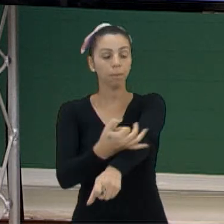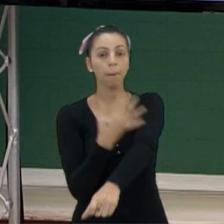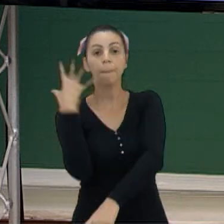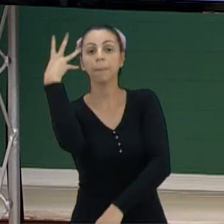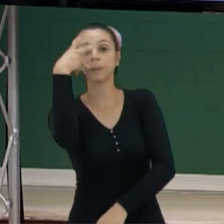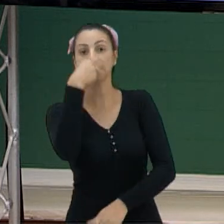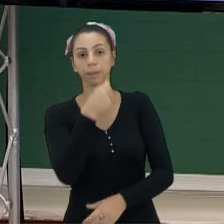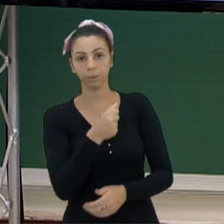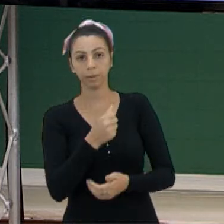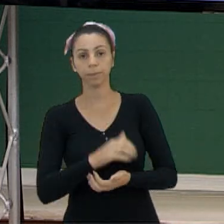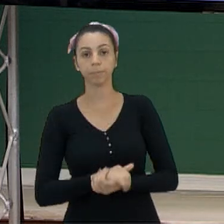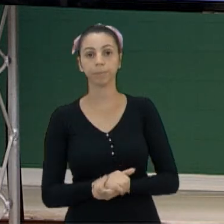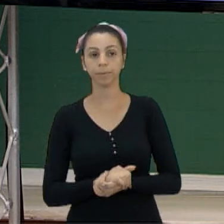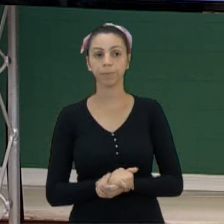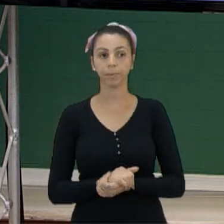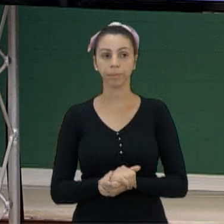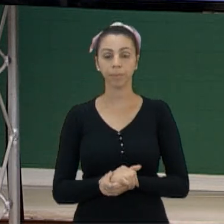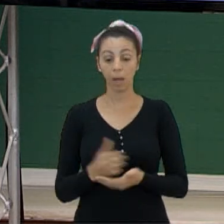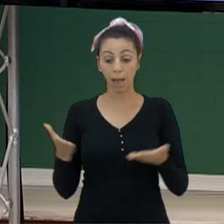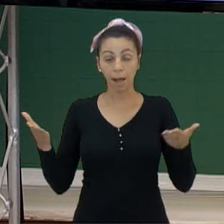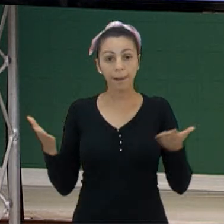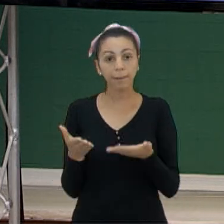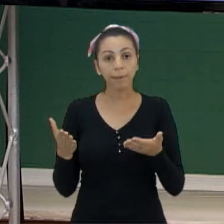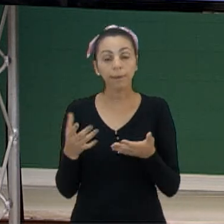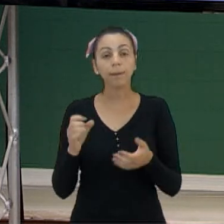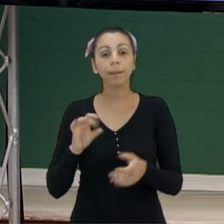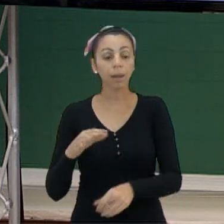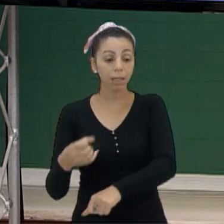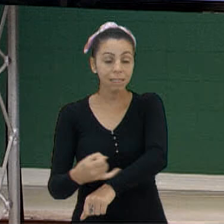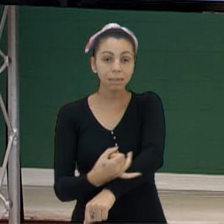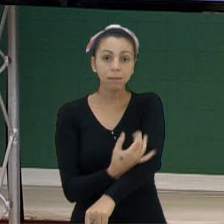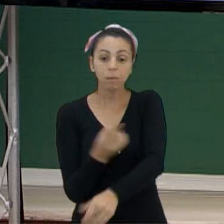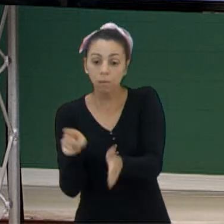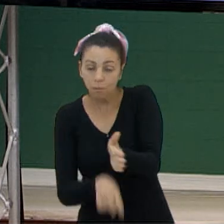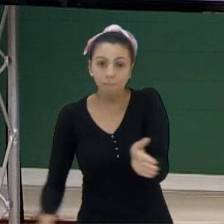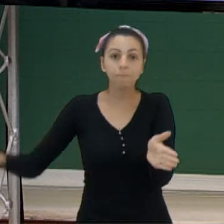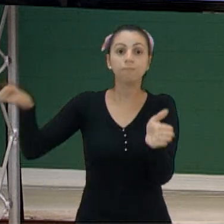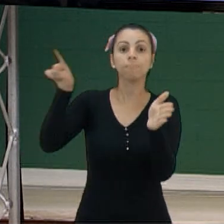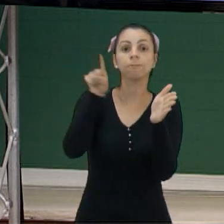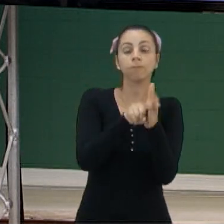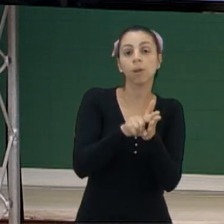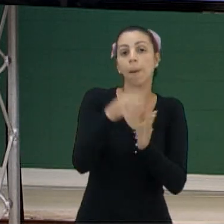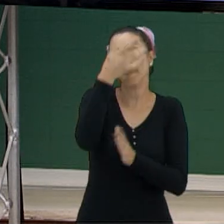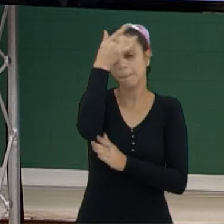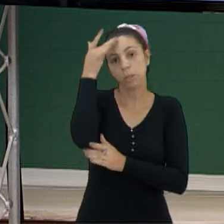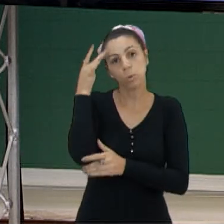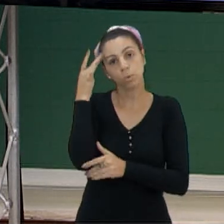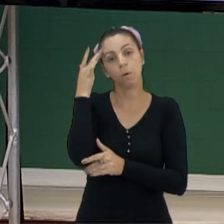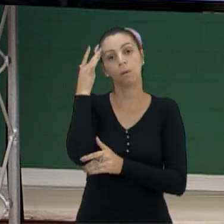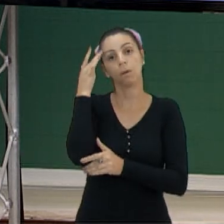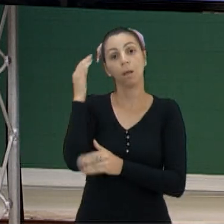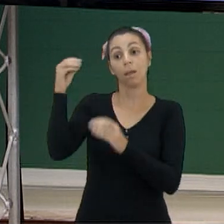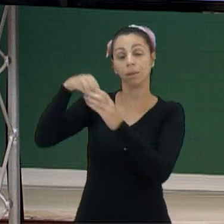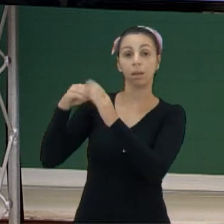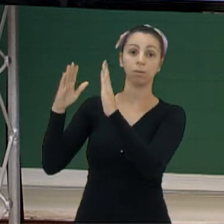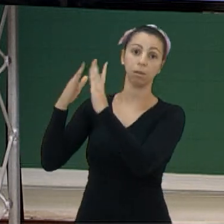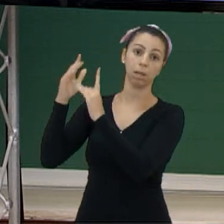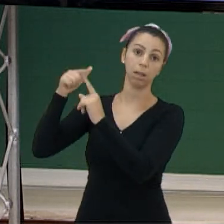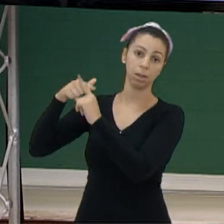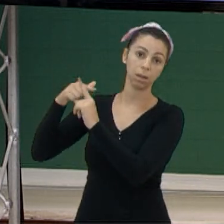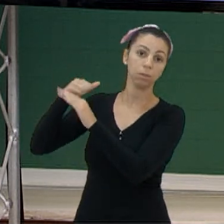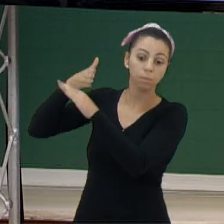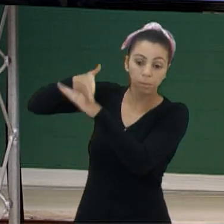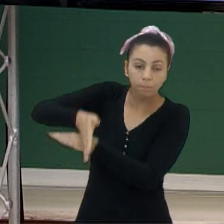não. Aqui ele quer trabalhar o sentimento para voltar a ter fiel na igreja. E vale lembrar que foi no Concílio de